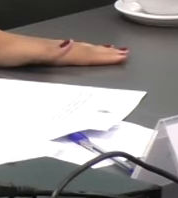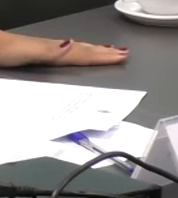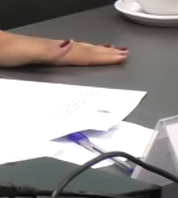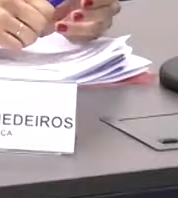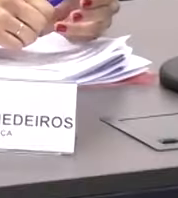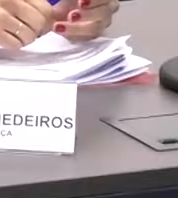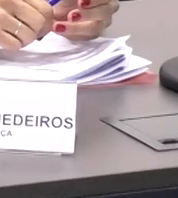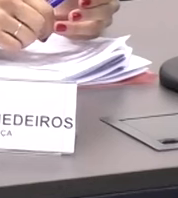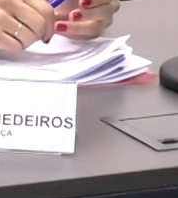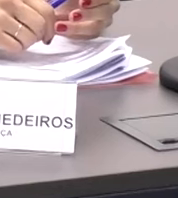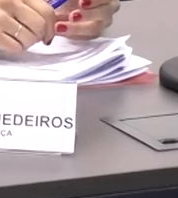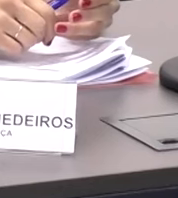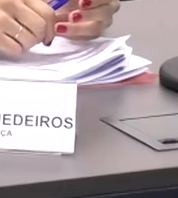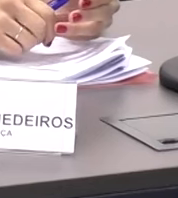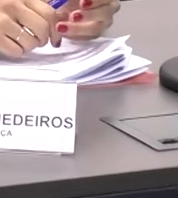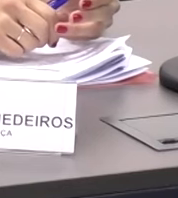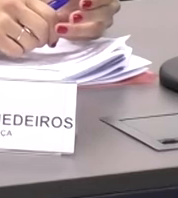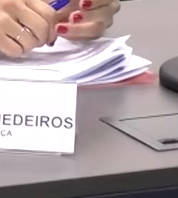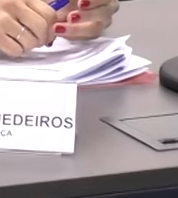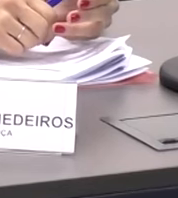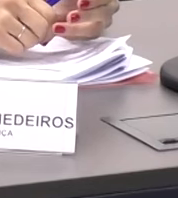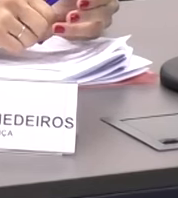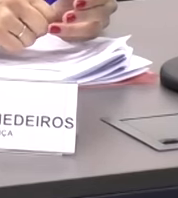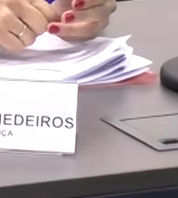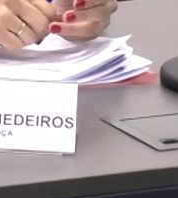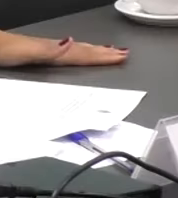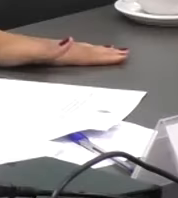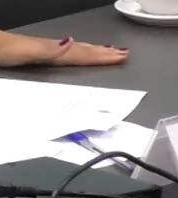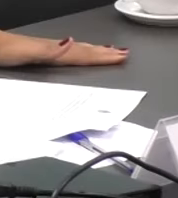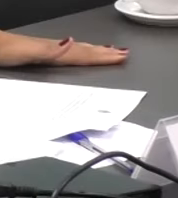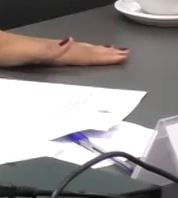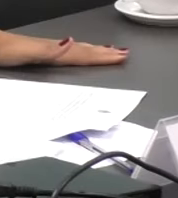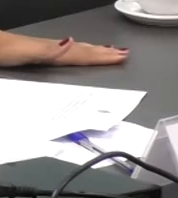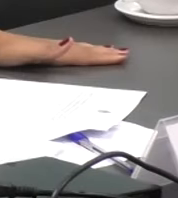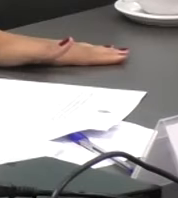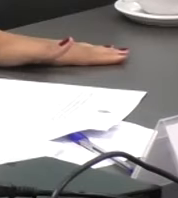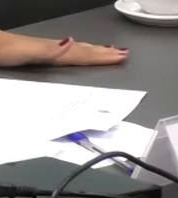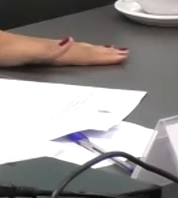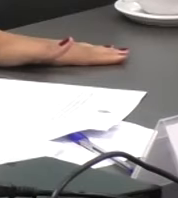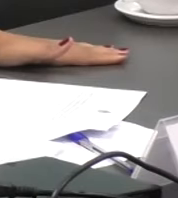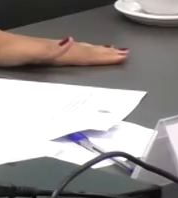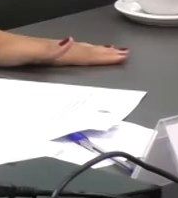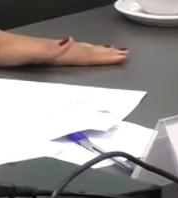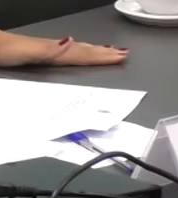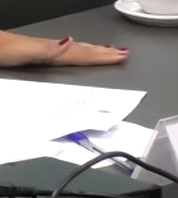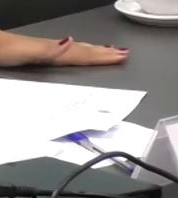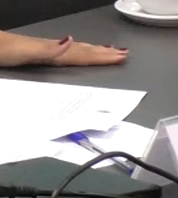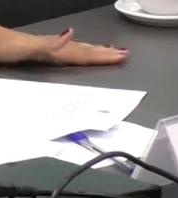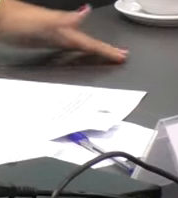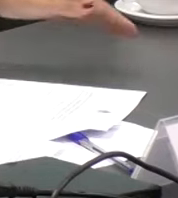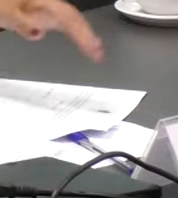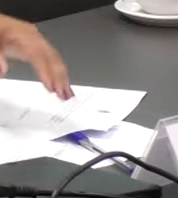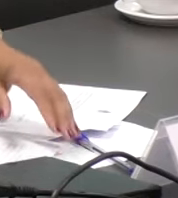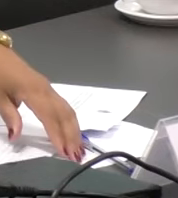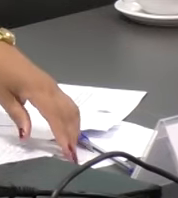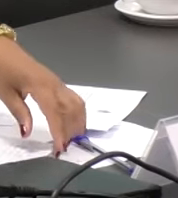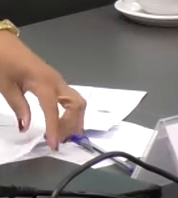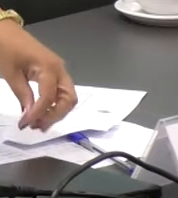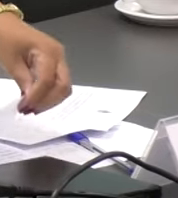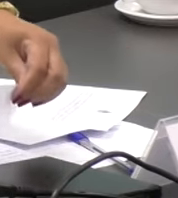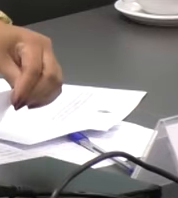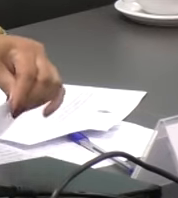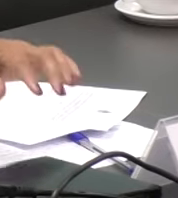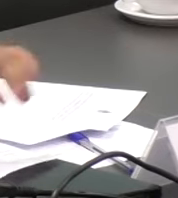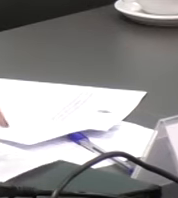para que a gente tenha as respostas necessárias Deputado Júlio Rocha gostaria de fazer mais alguma consideração então eu declaro